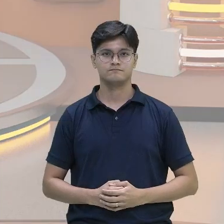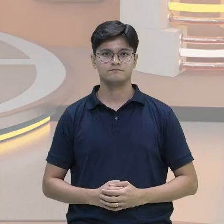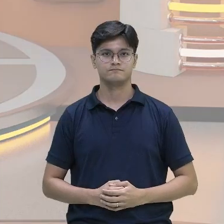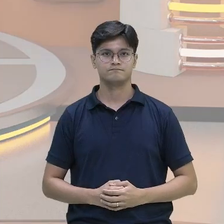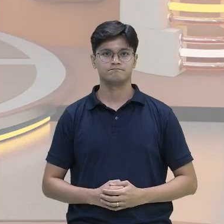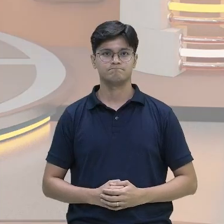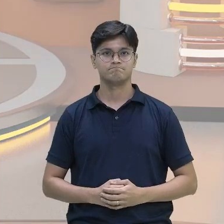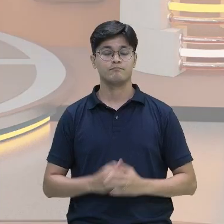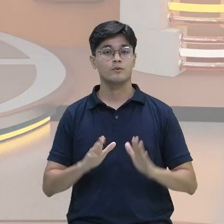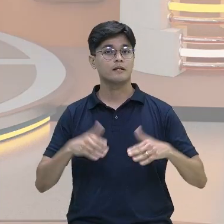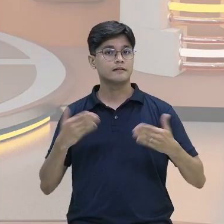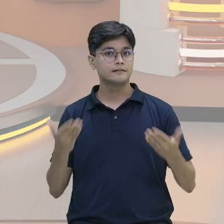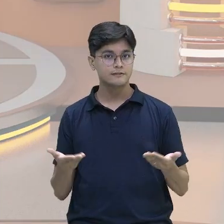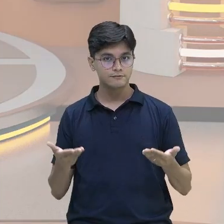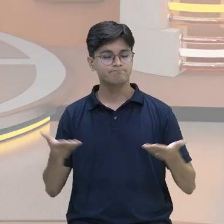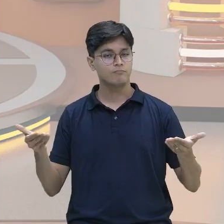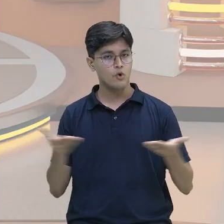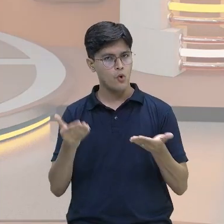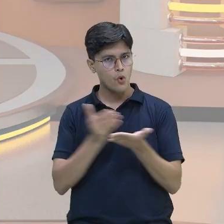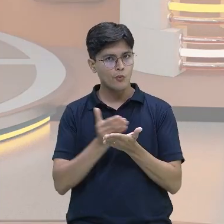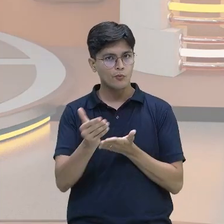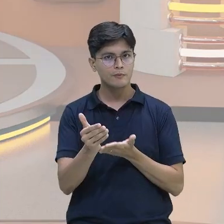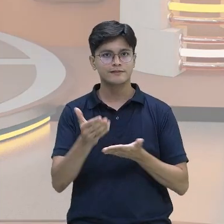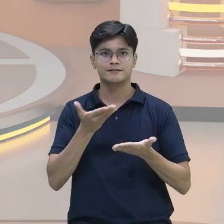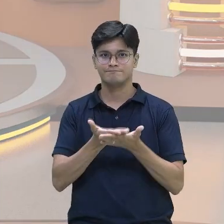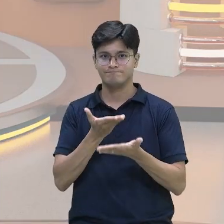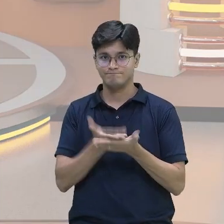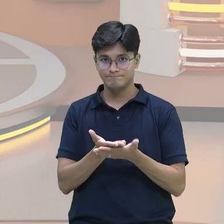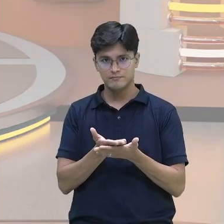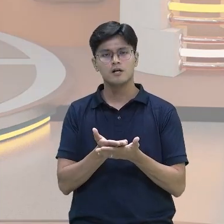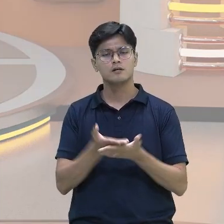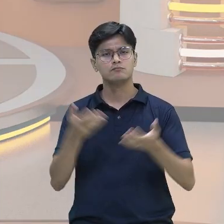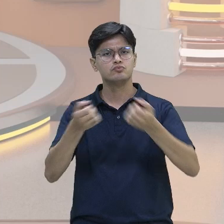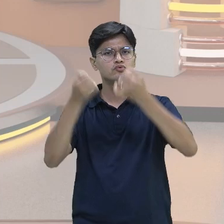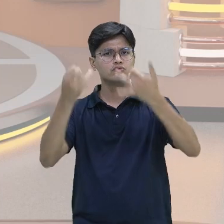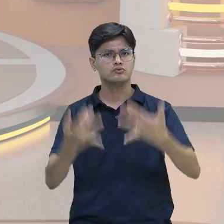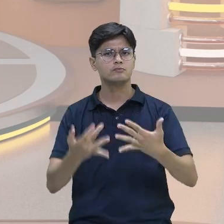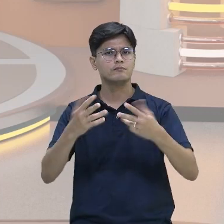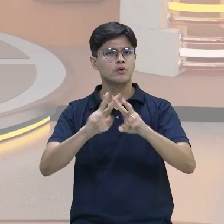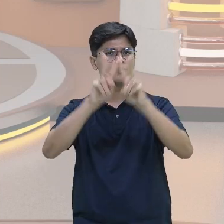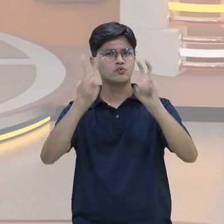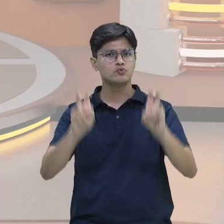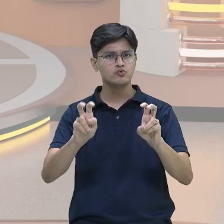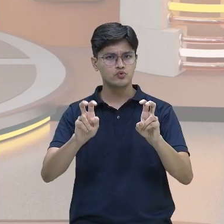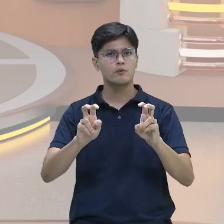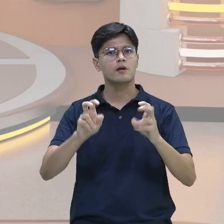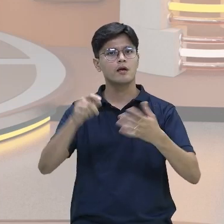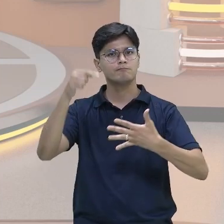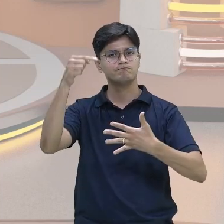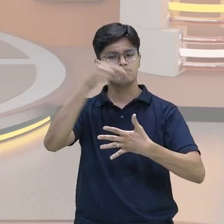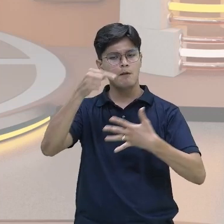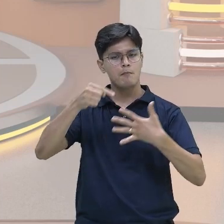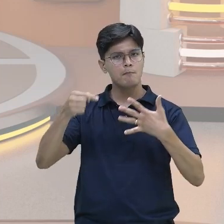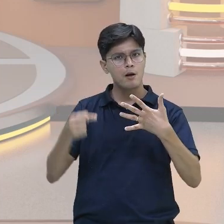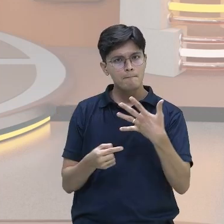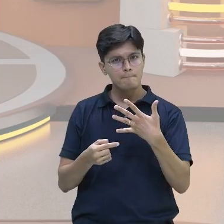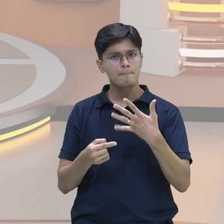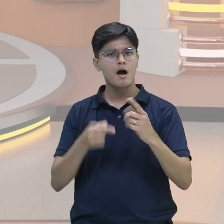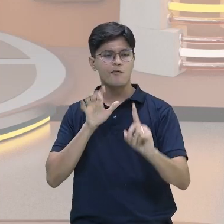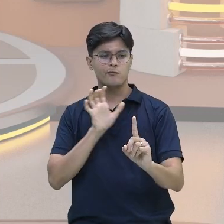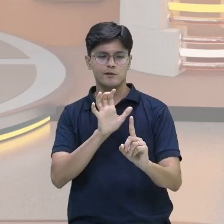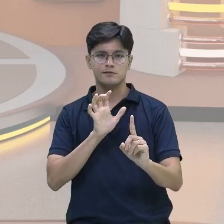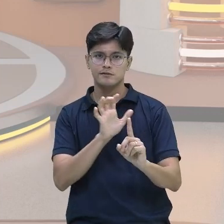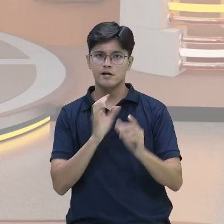Muito bem, então vamos iniciar a nossa aula, né, falando sobre esses agentes que vão formar ali o